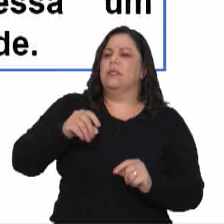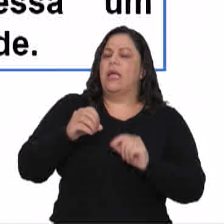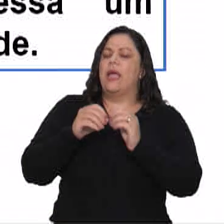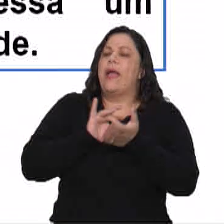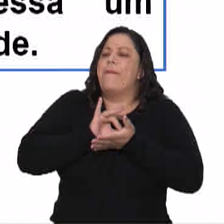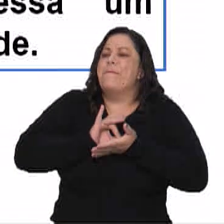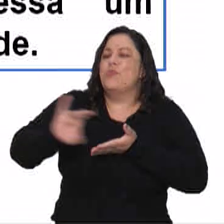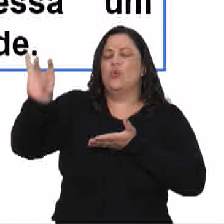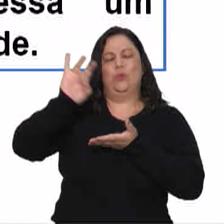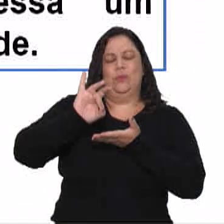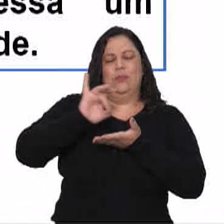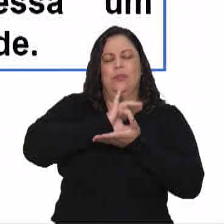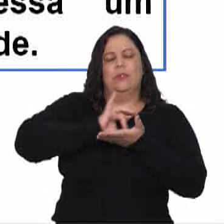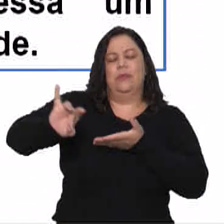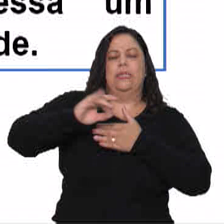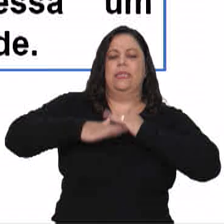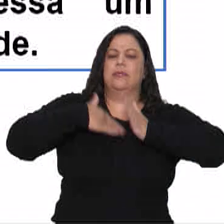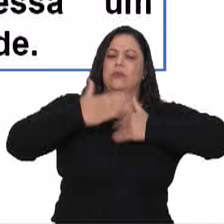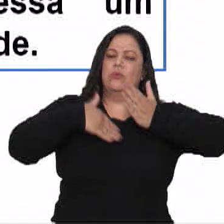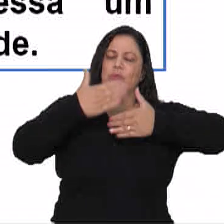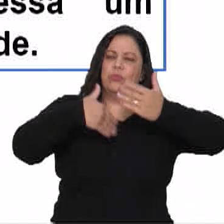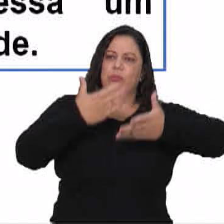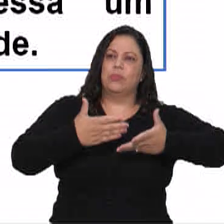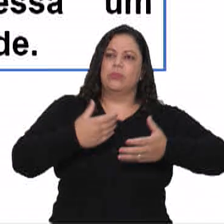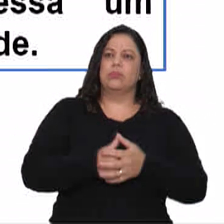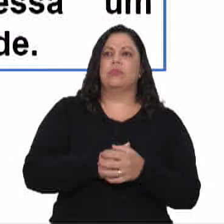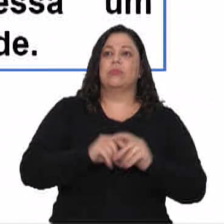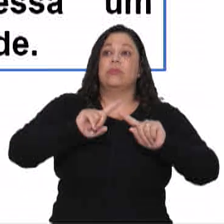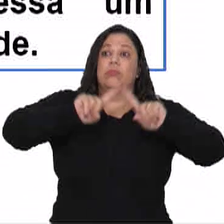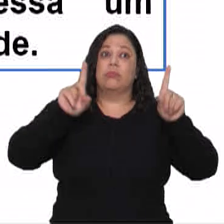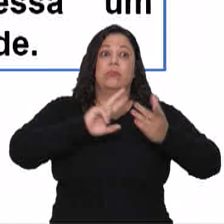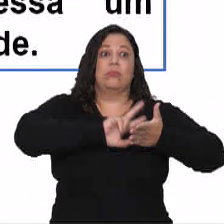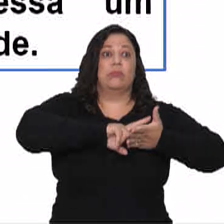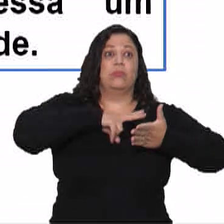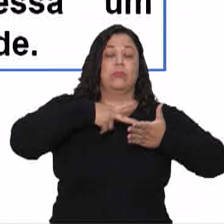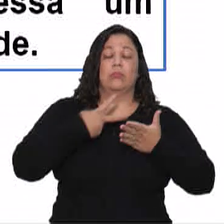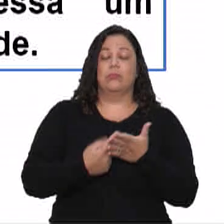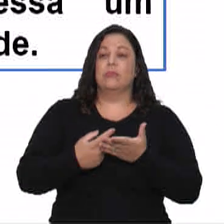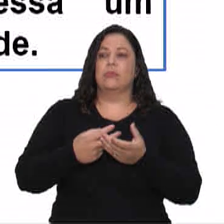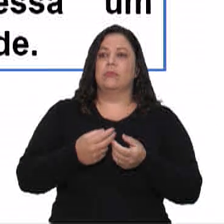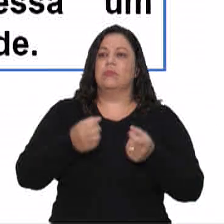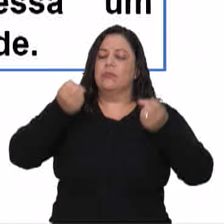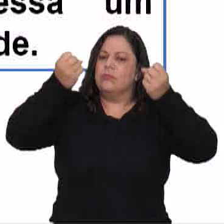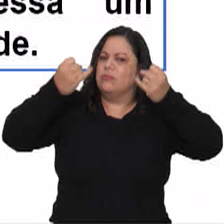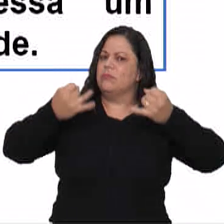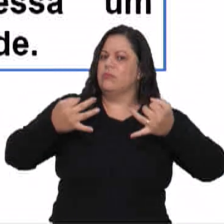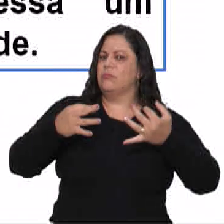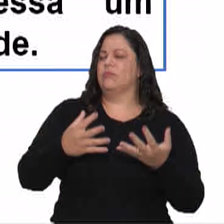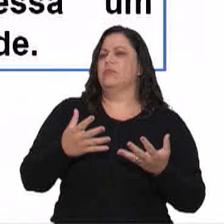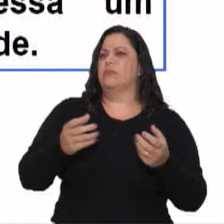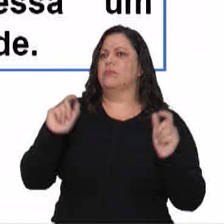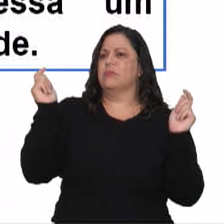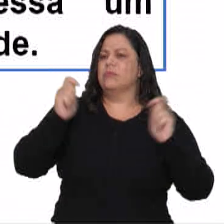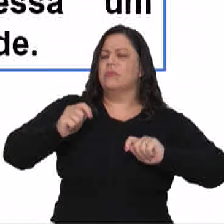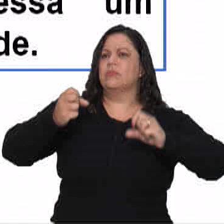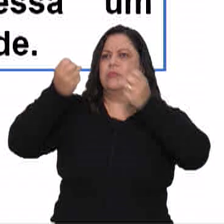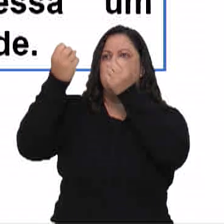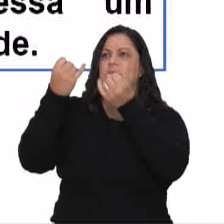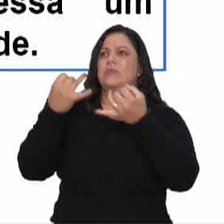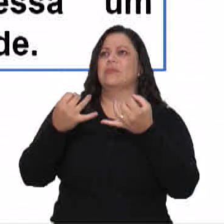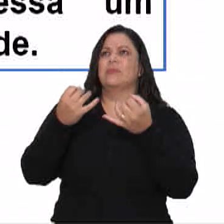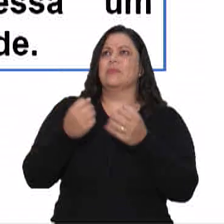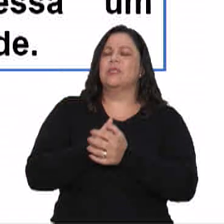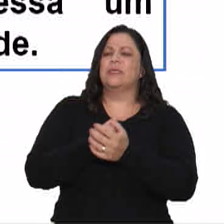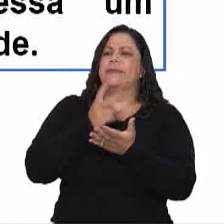essência como processo. No caso da interpretação hegeliana de Heráclito, o processo expressa a permanência